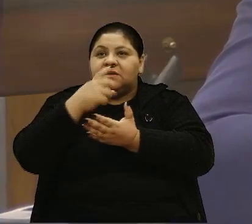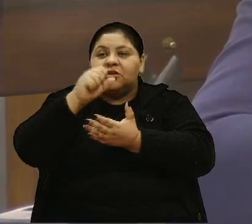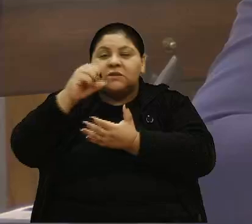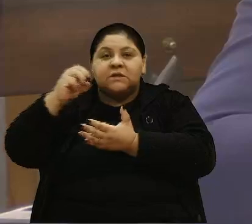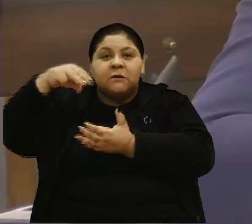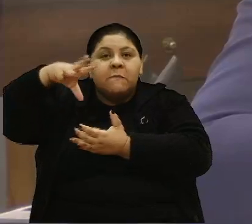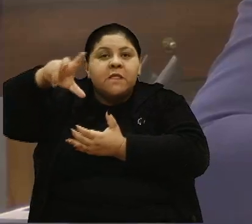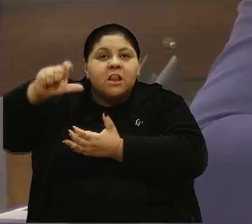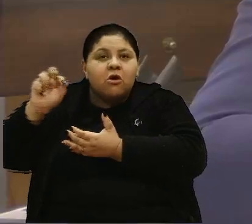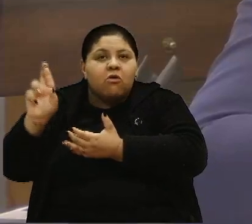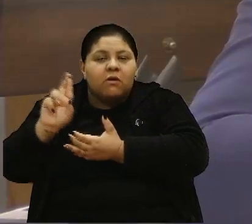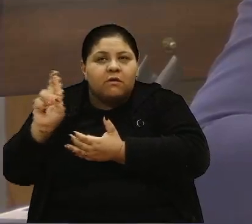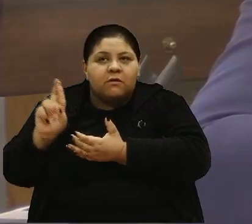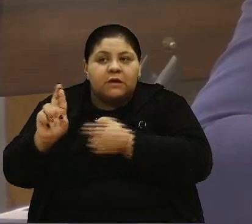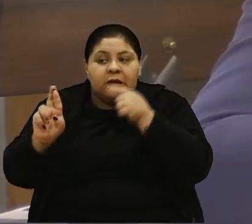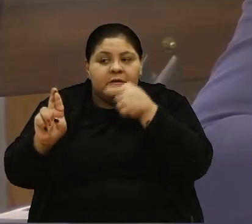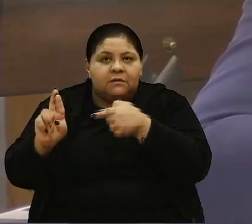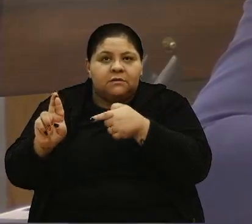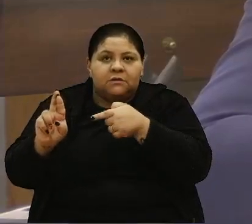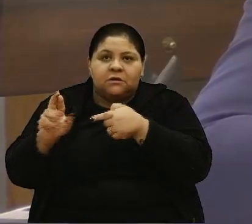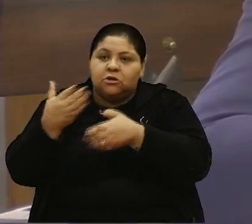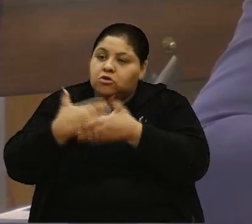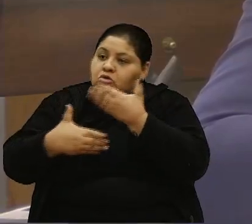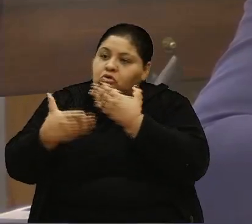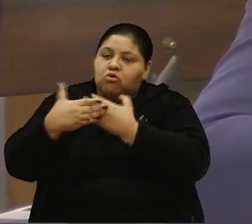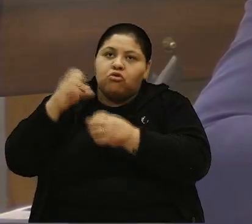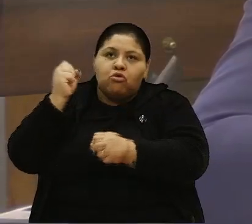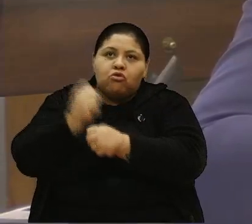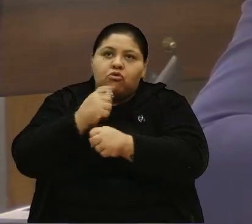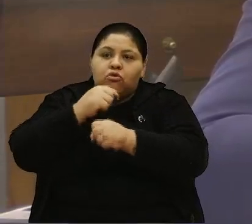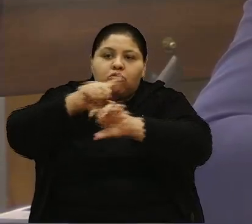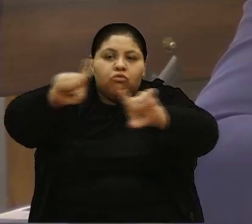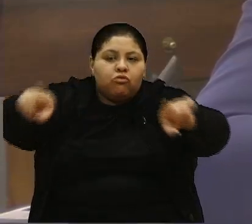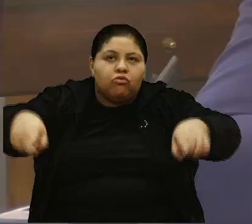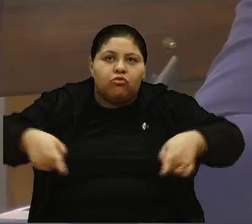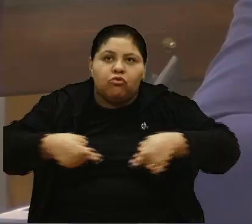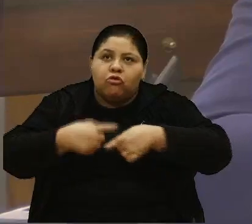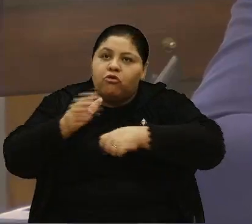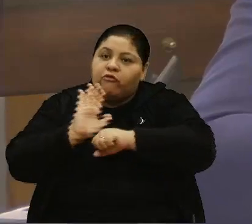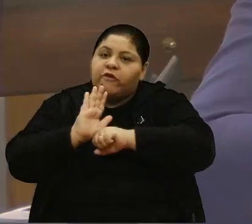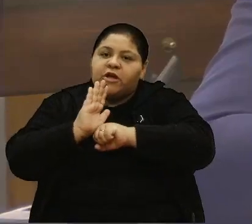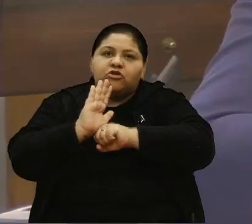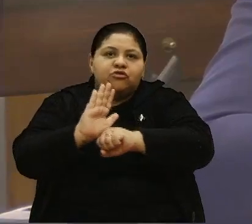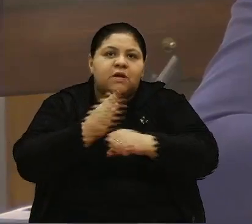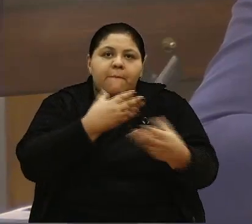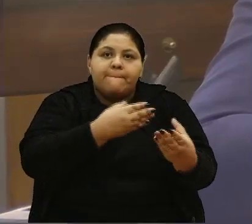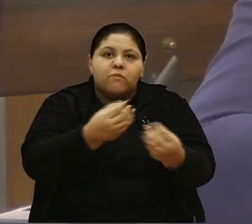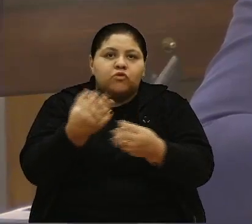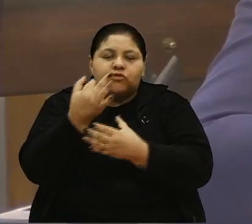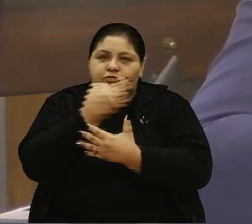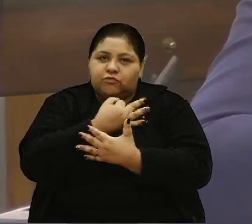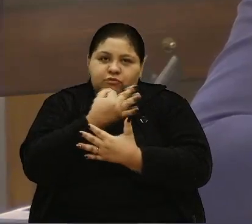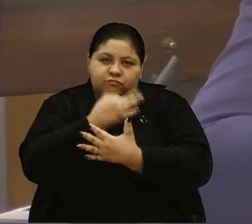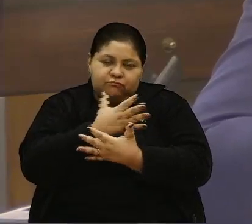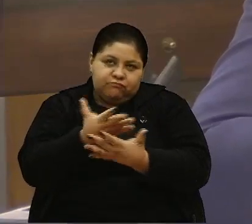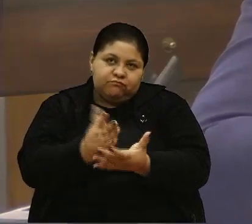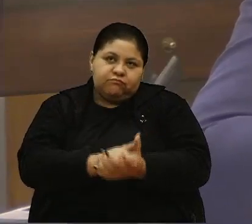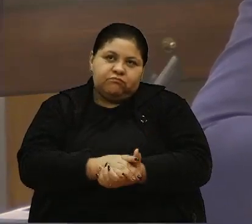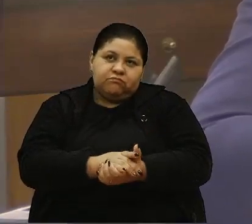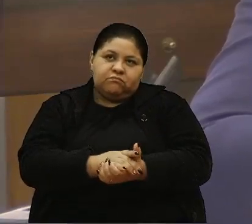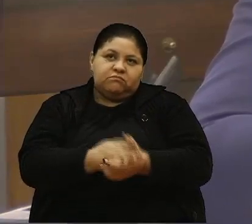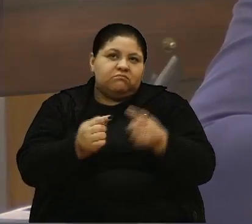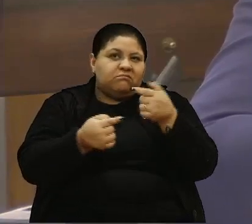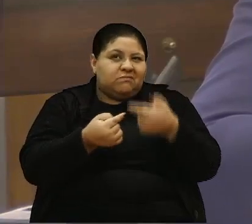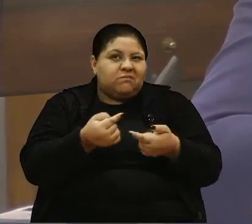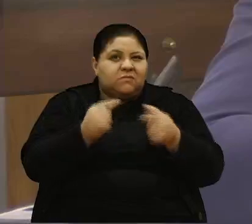reais. Esses 180 milhões, com todas as obras de piscinões, tudo que vai ser feito, vai ajudar muito a nossa cidade. Então, eu discordo um